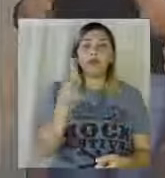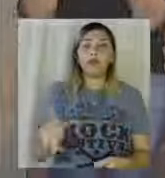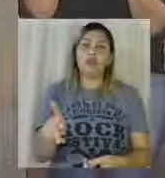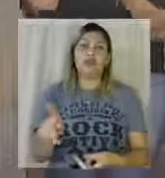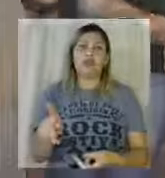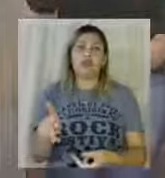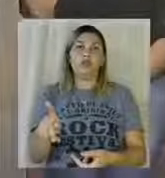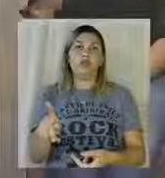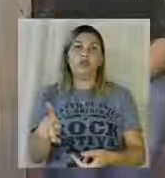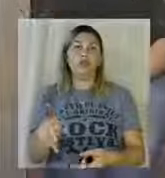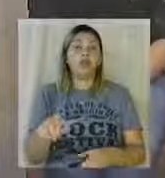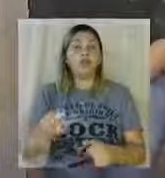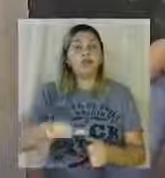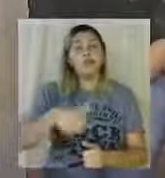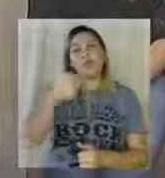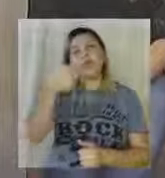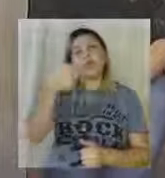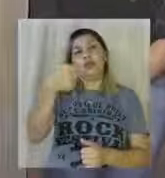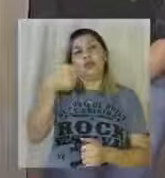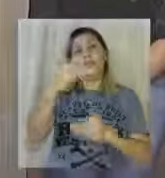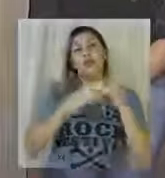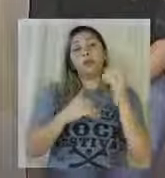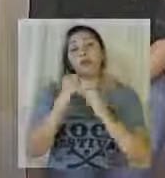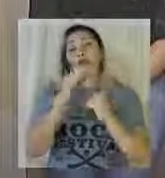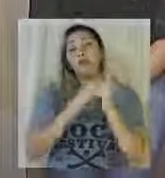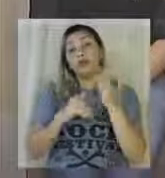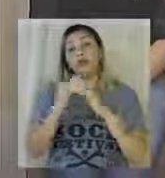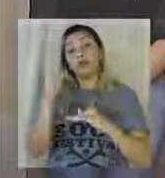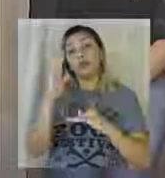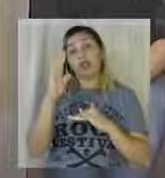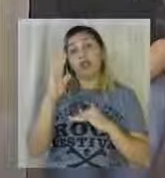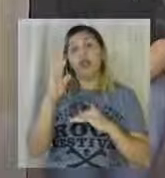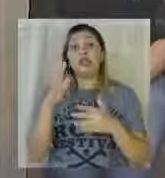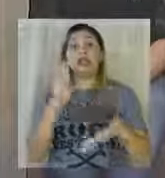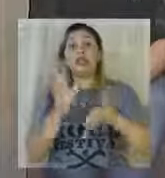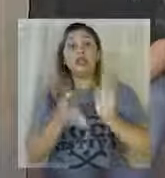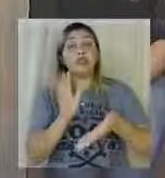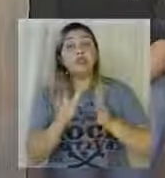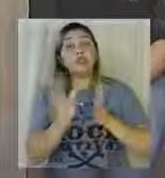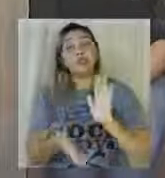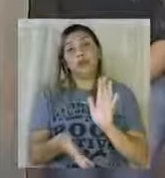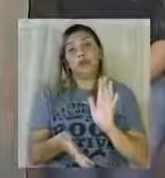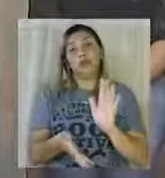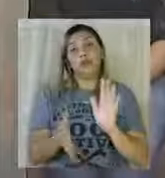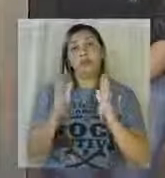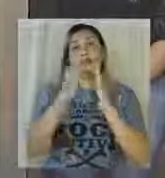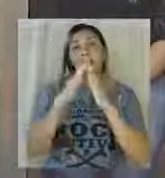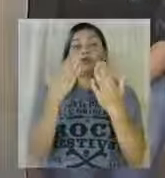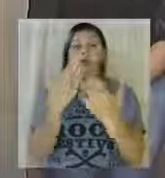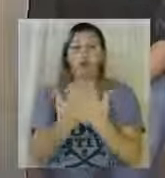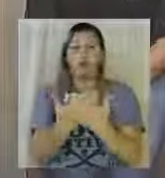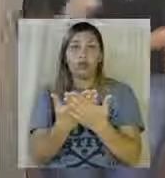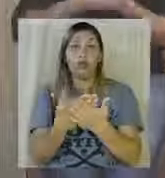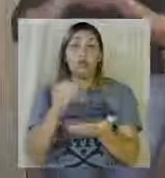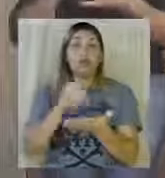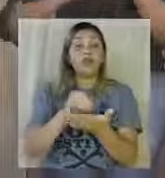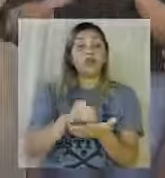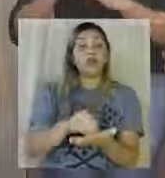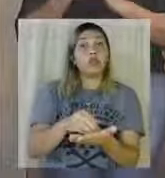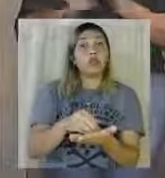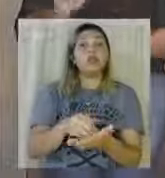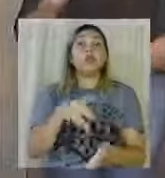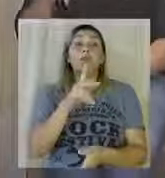mais capacitados, profissionais dessa área. É o que está faltando, né? Nas escolas do Brasil.